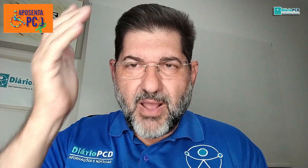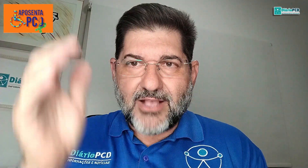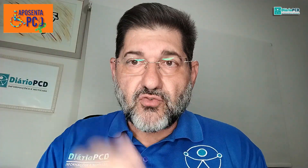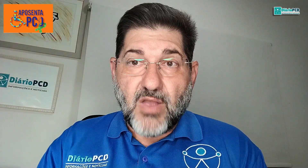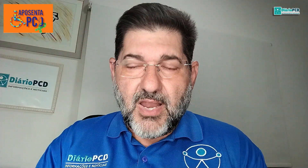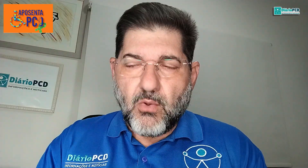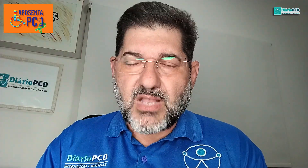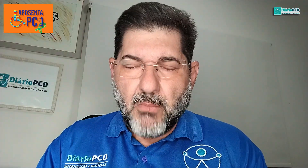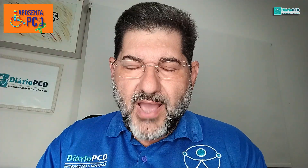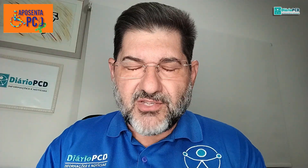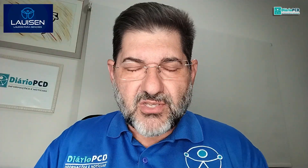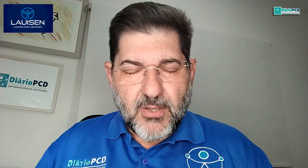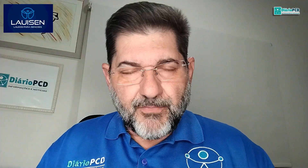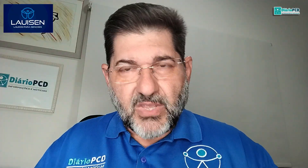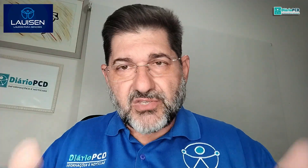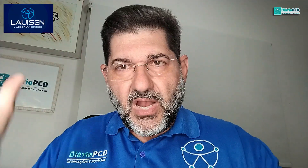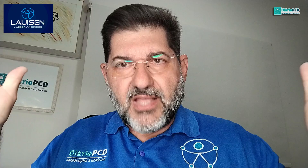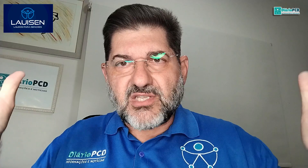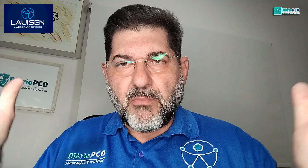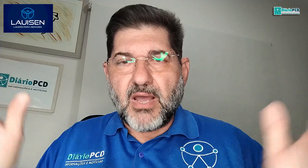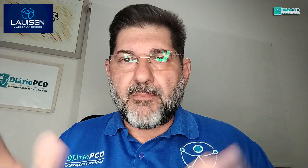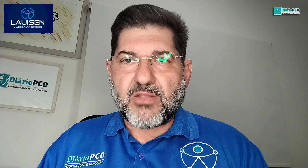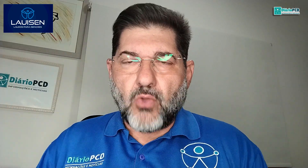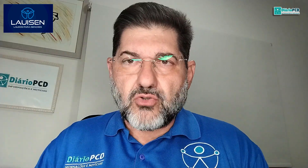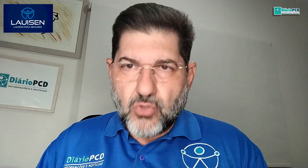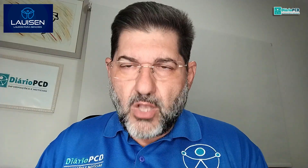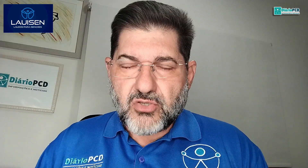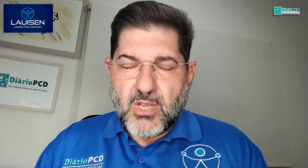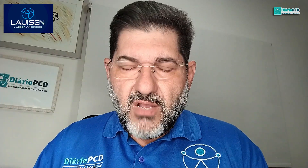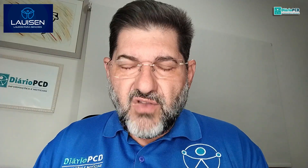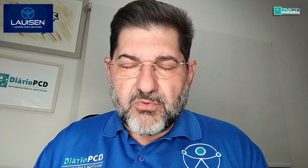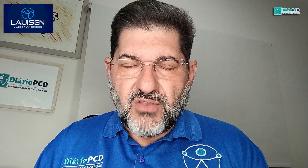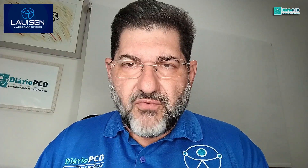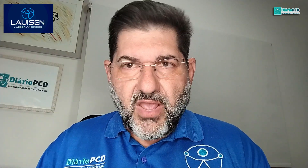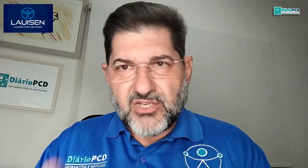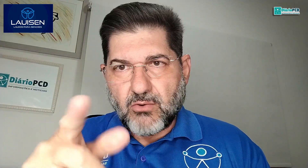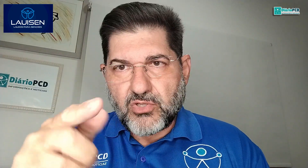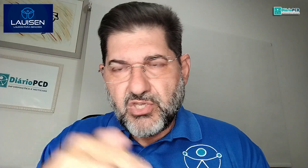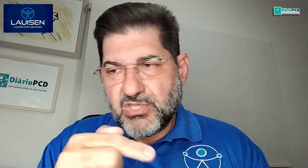Um grande abraço, valeu, até mais. Excelente semana para todos nós.